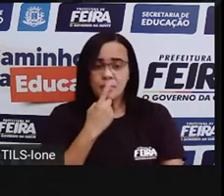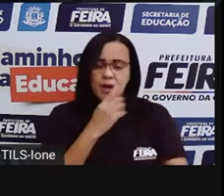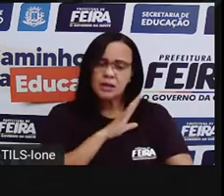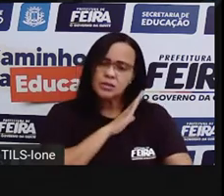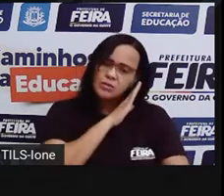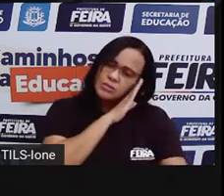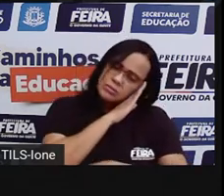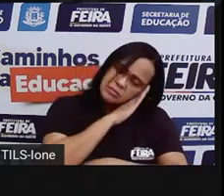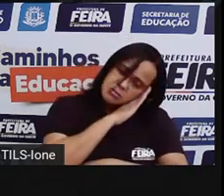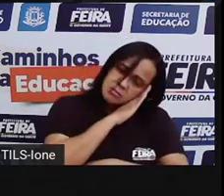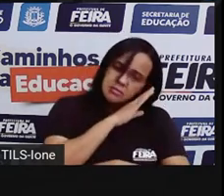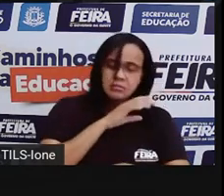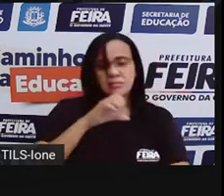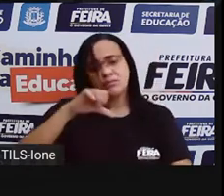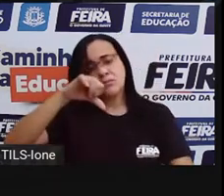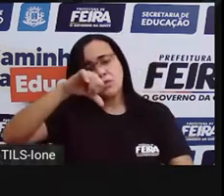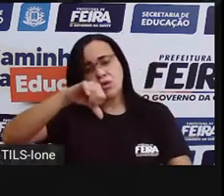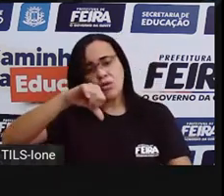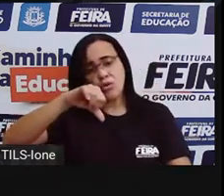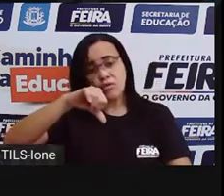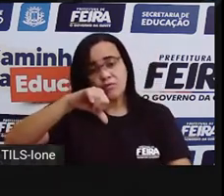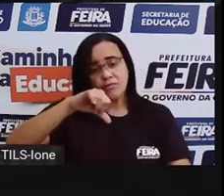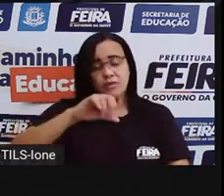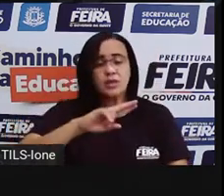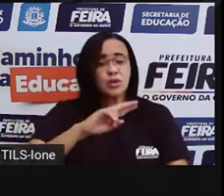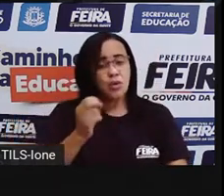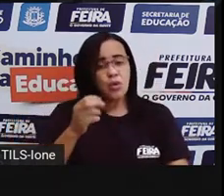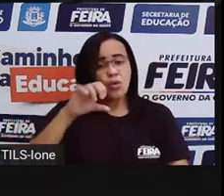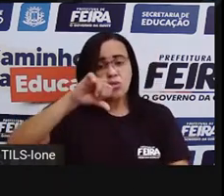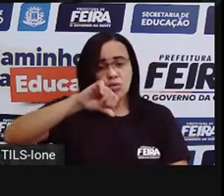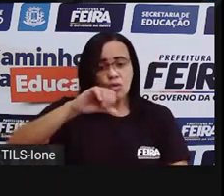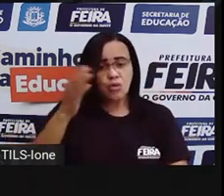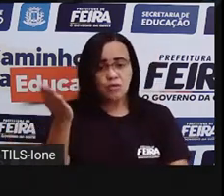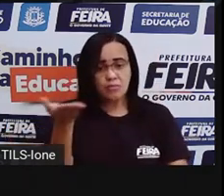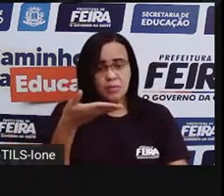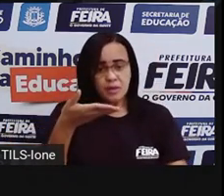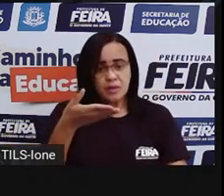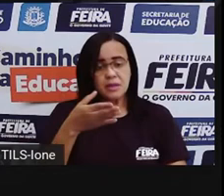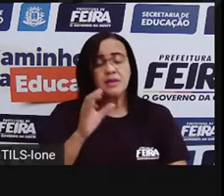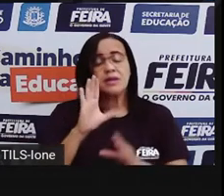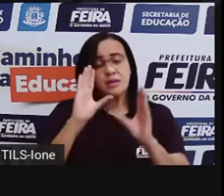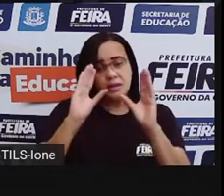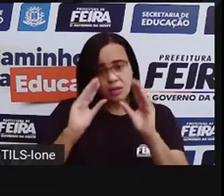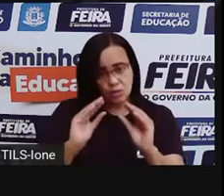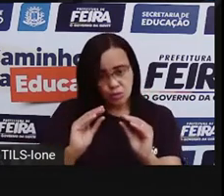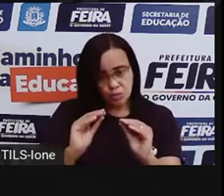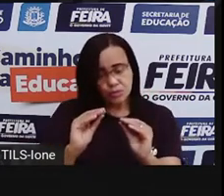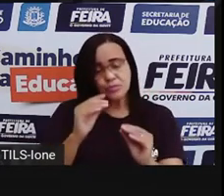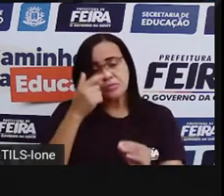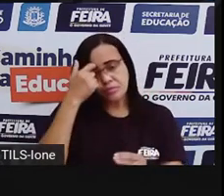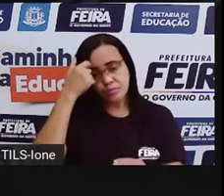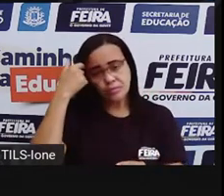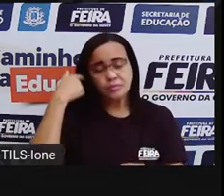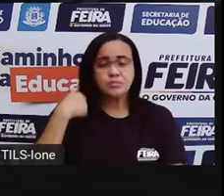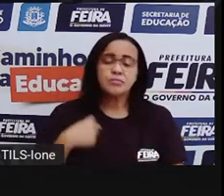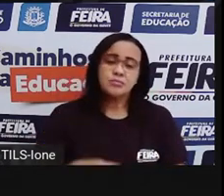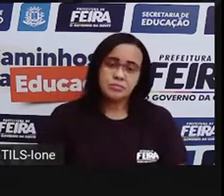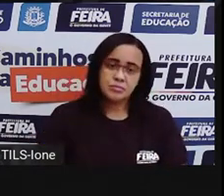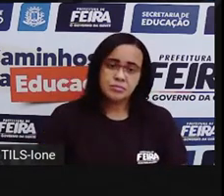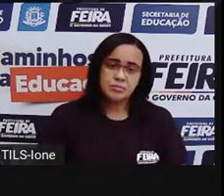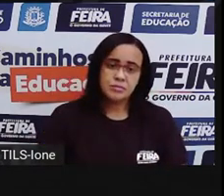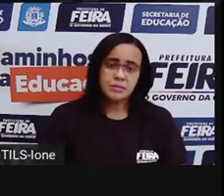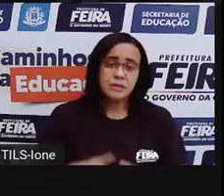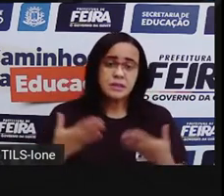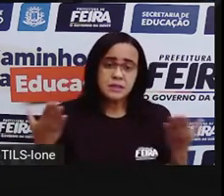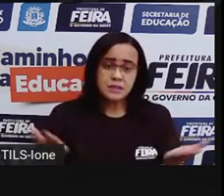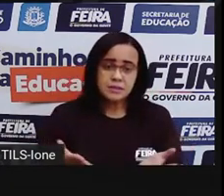noite, 9h30, né? Dependendo do horário que vocês também vão dormir. E para a gente treinar